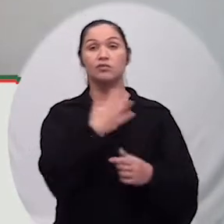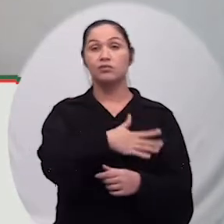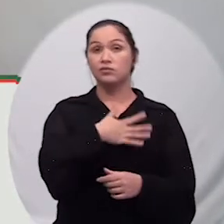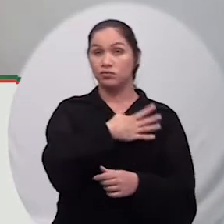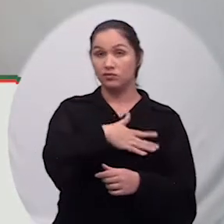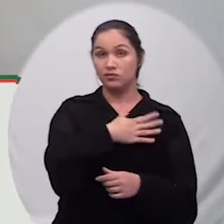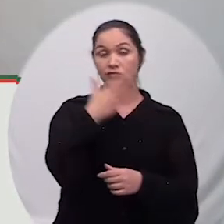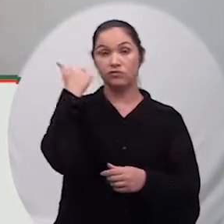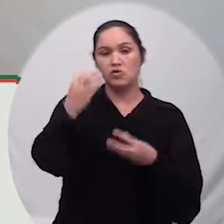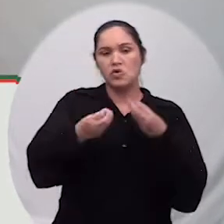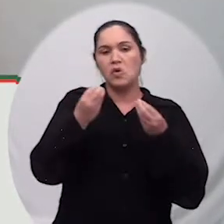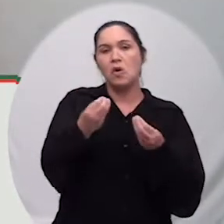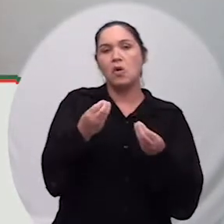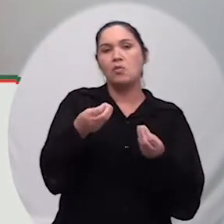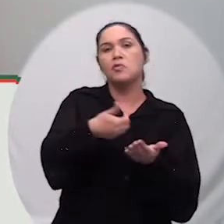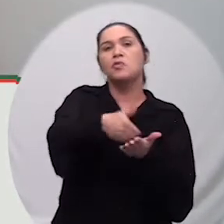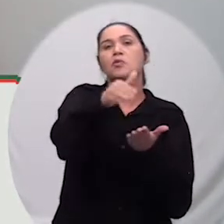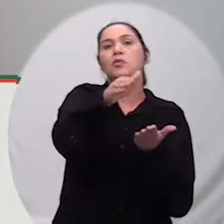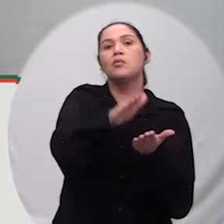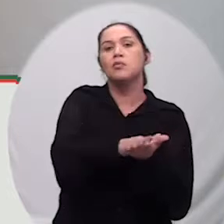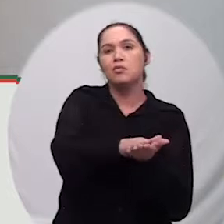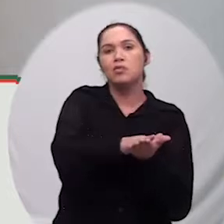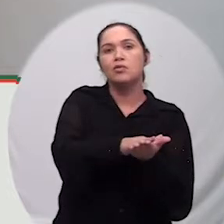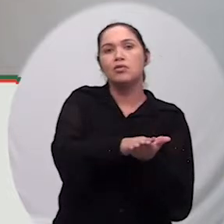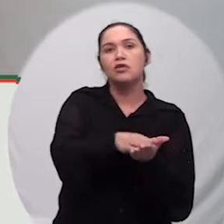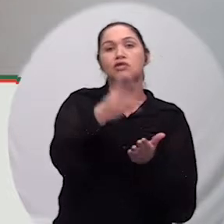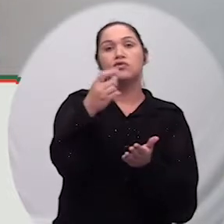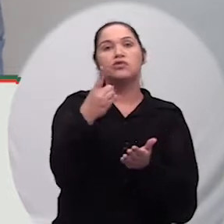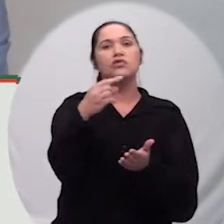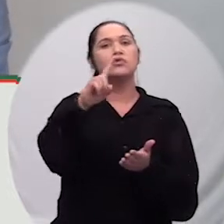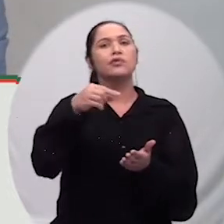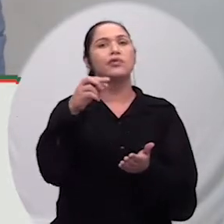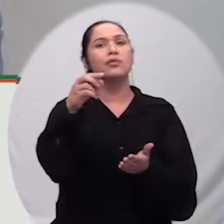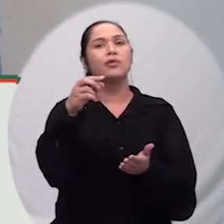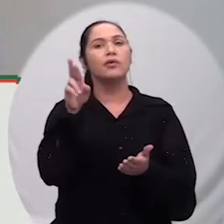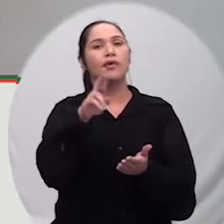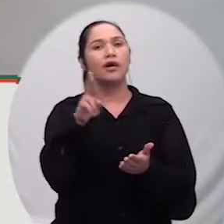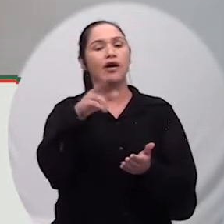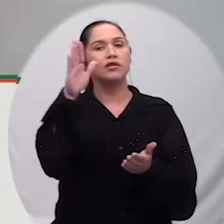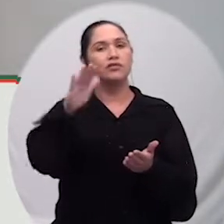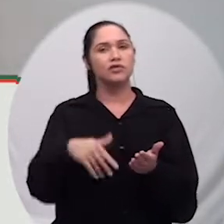Que eu realmente, na qualidade de advogado, confesso que nunca obtive êxito, senhor presidente.